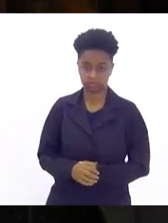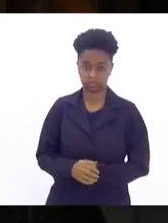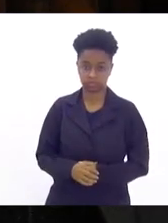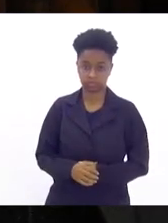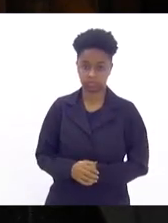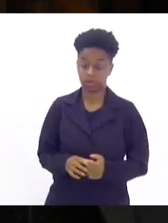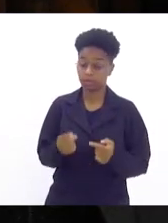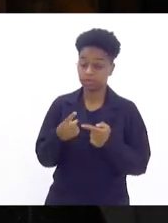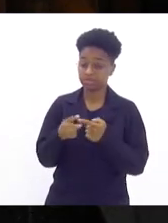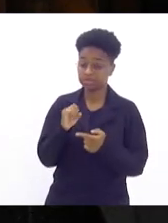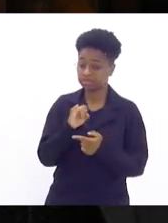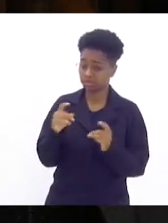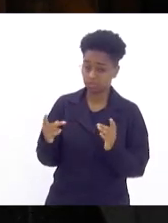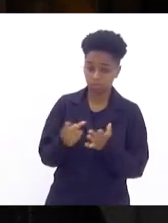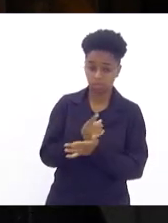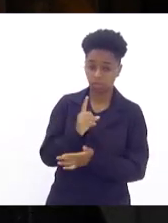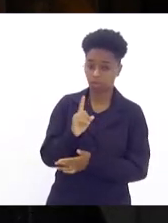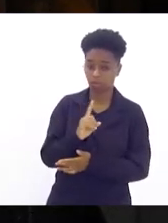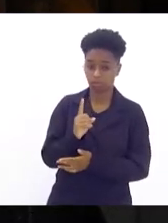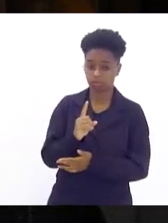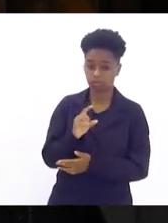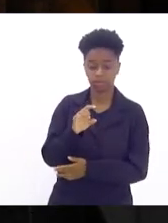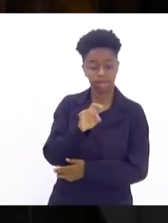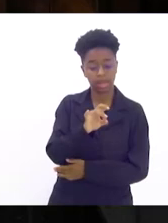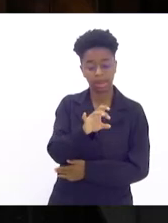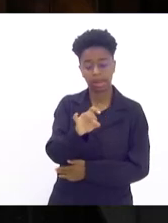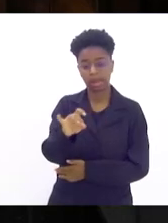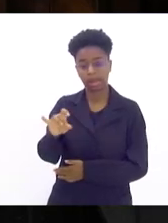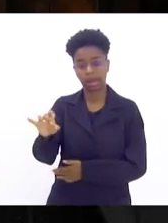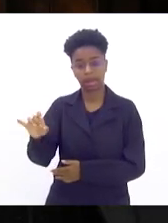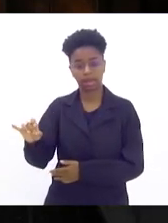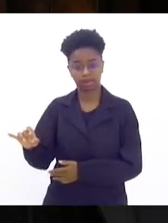senão cada um de nós